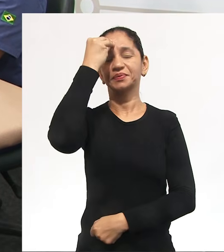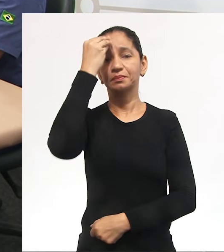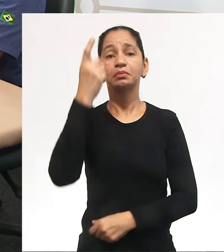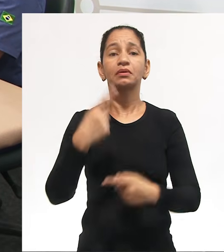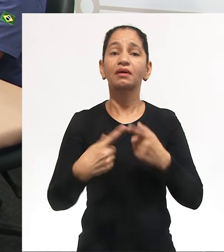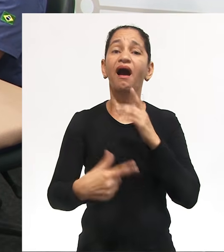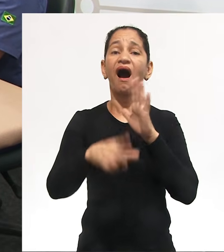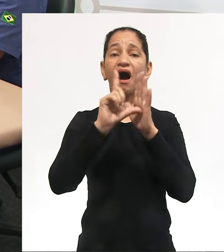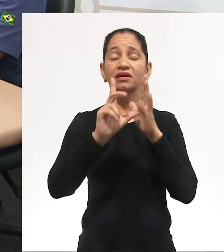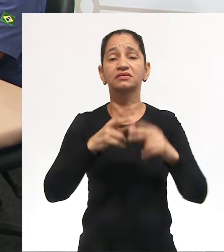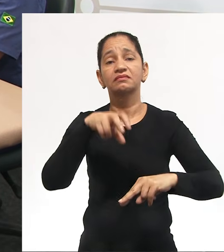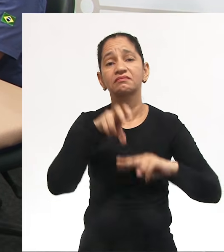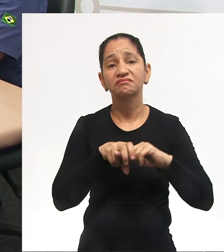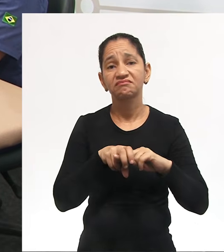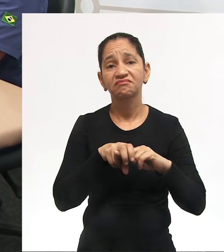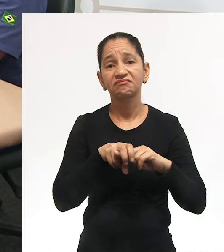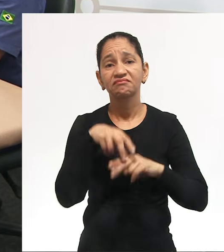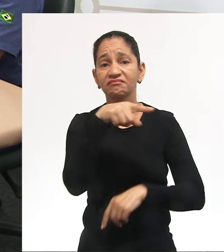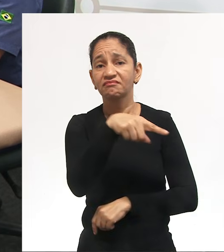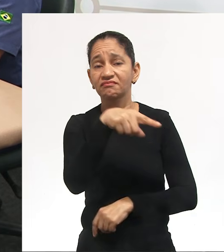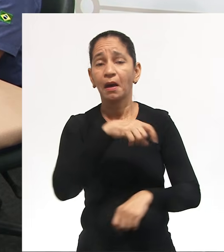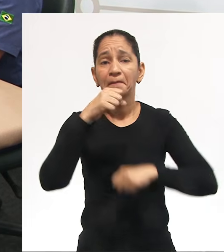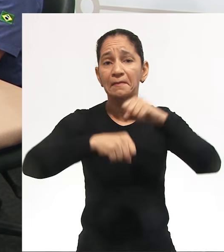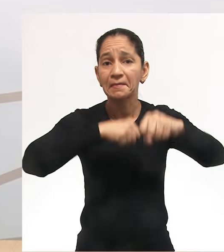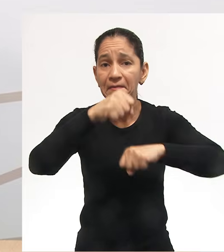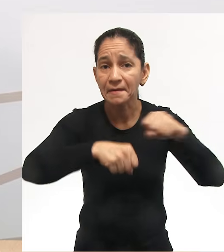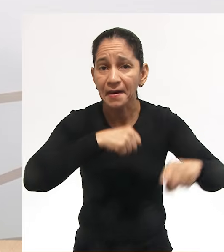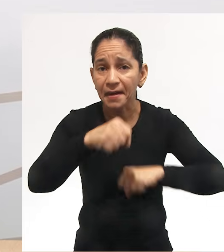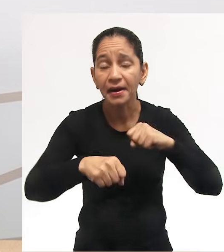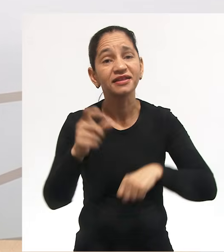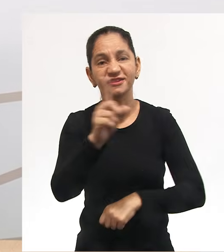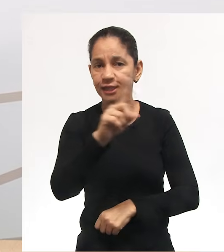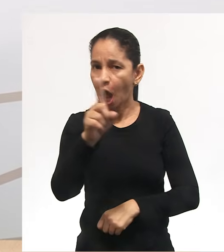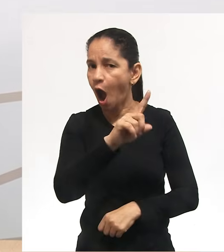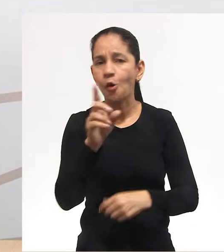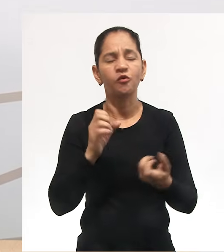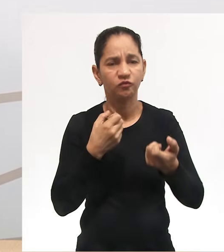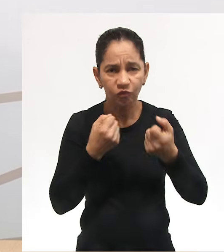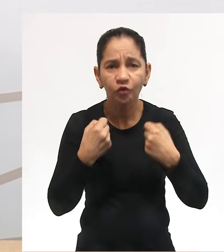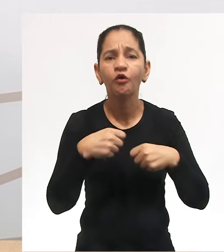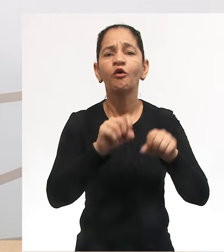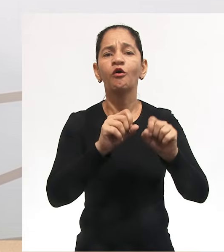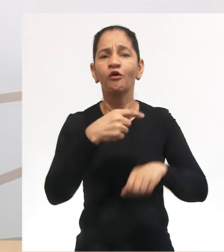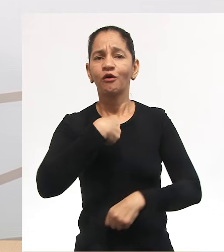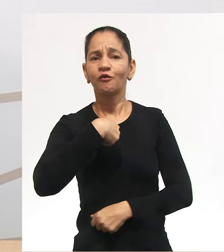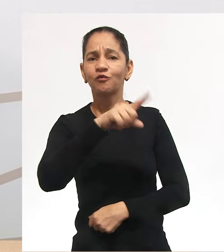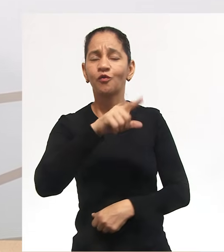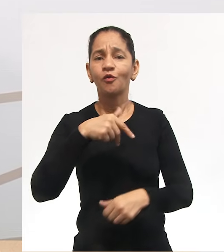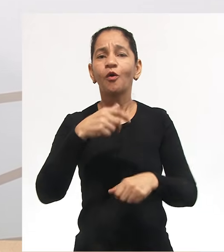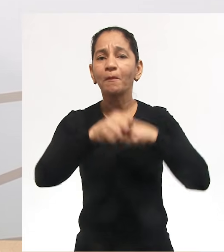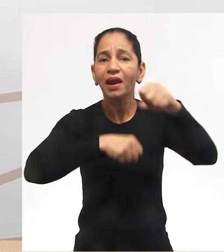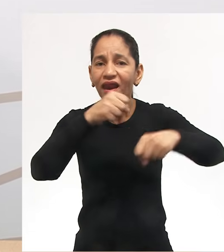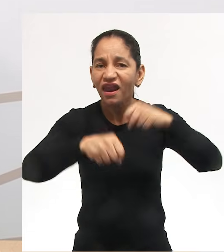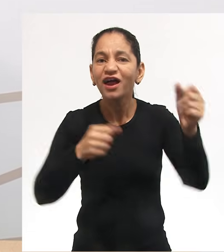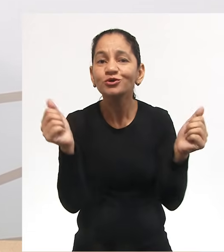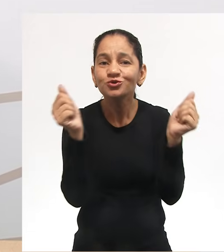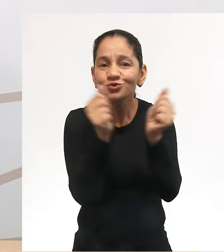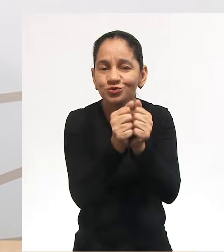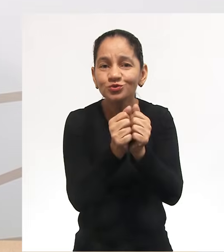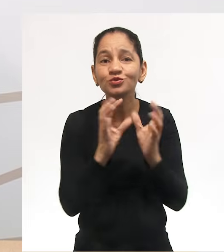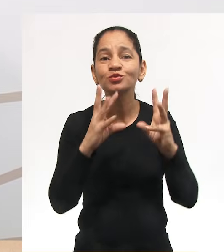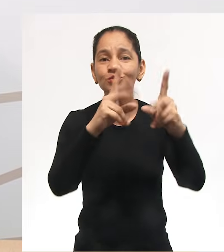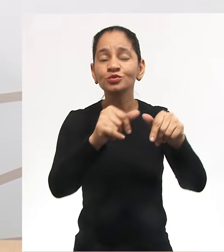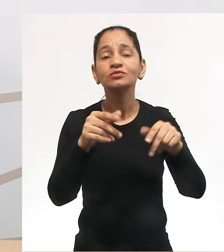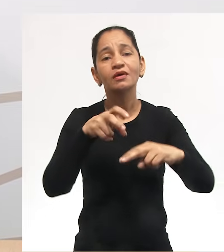banco, ele desenhou o banco, falou, tia, eu gostei tanto... E eu fui nesse passeio, né? Eu gostei tanto desse passeio que eu